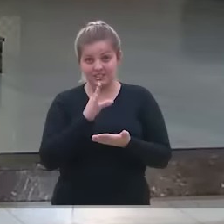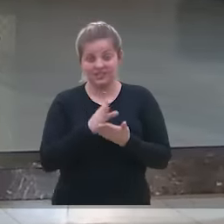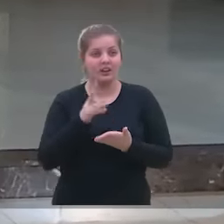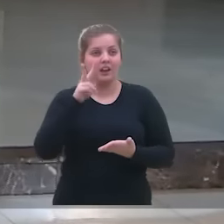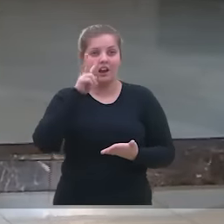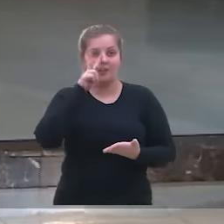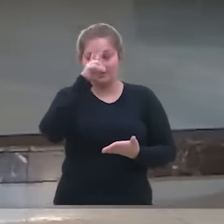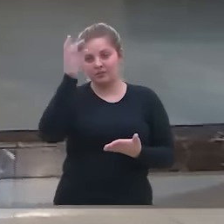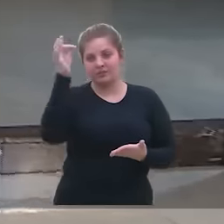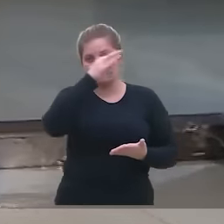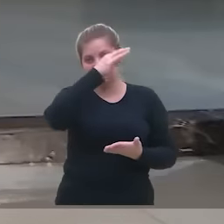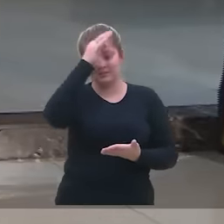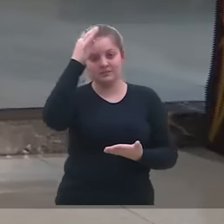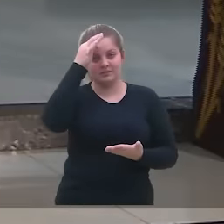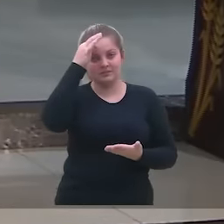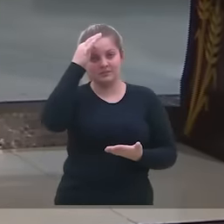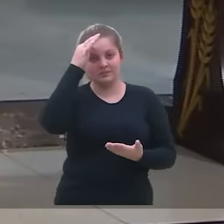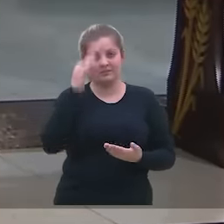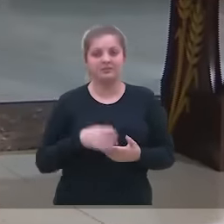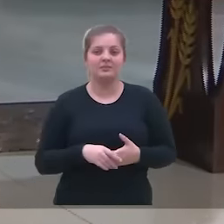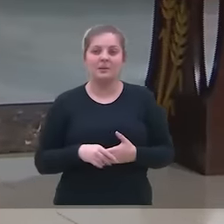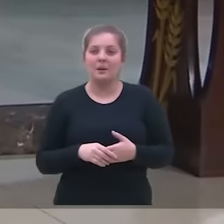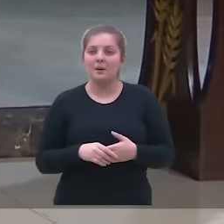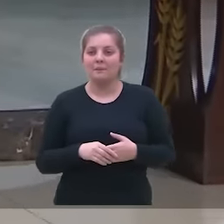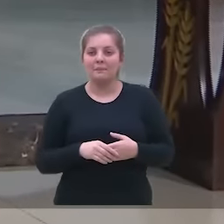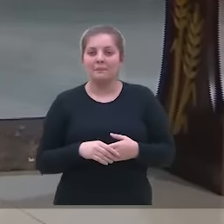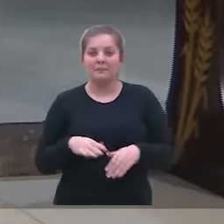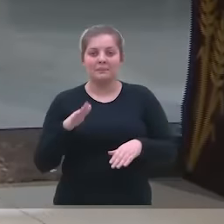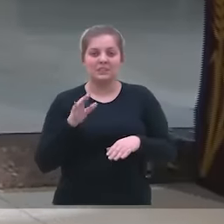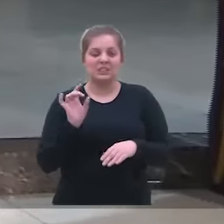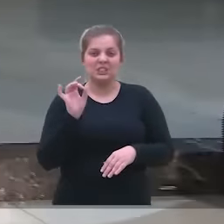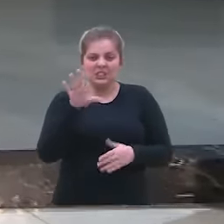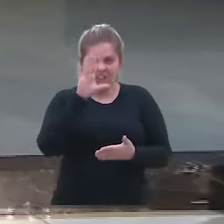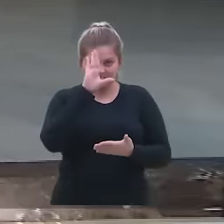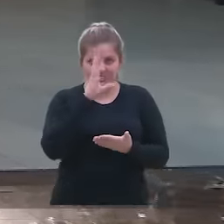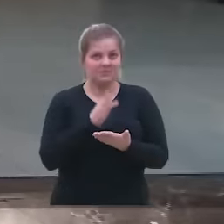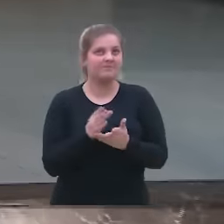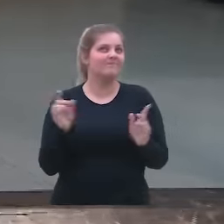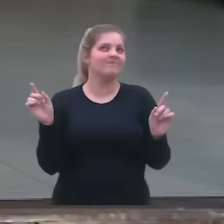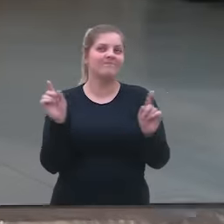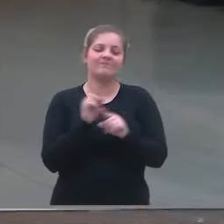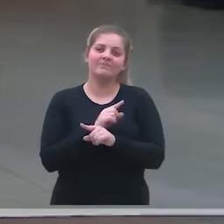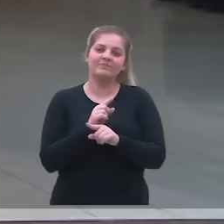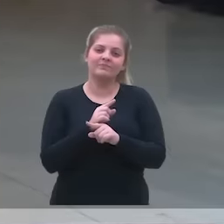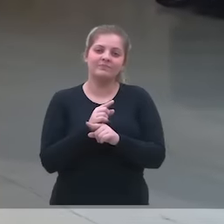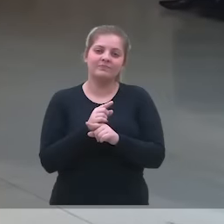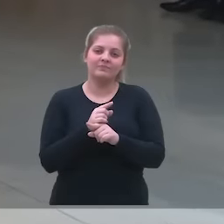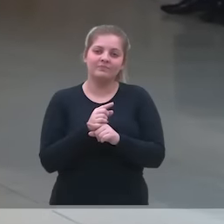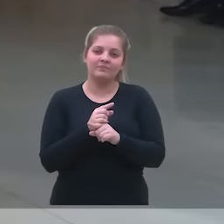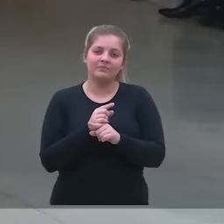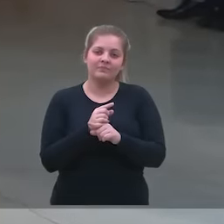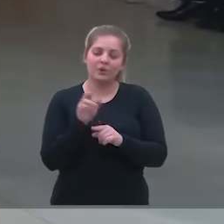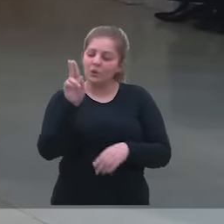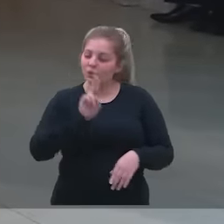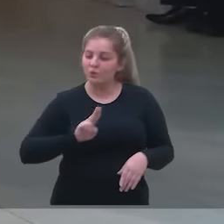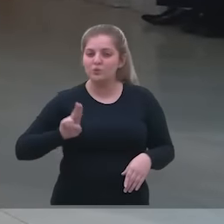força do Espírito Santo mas não é só se deixar